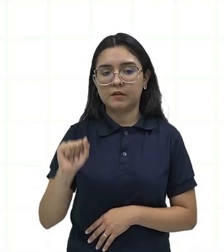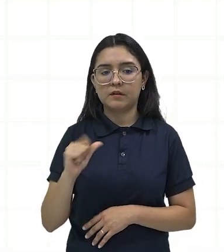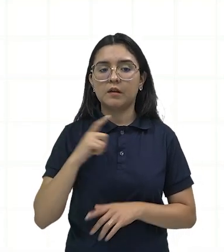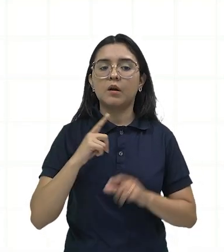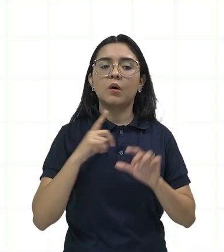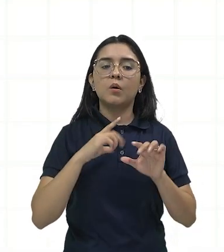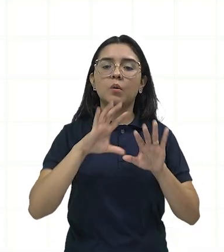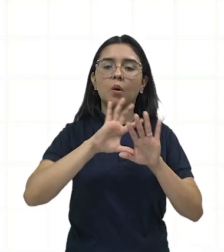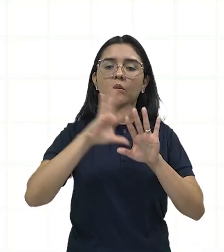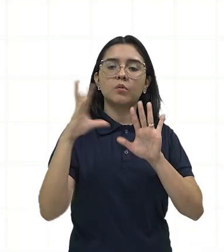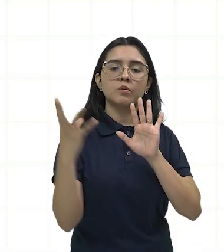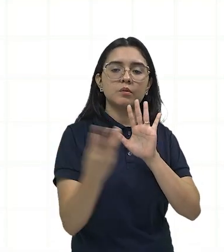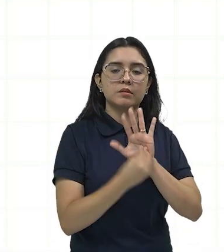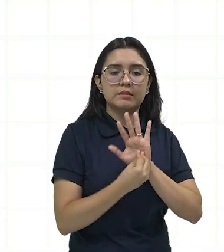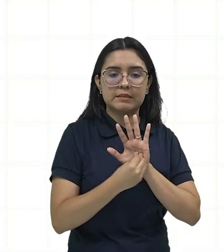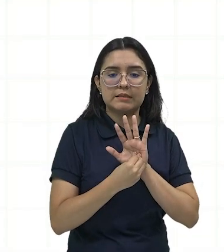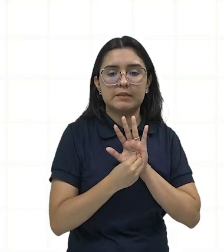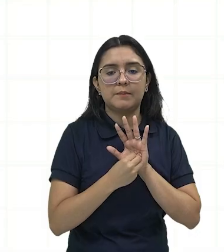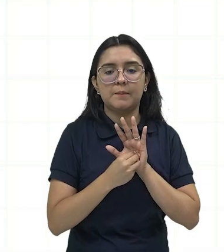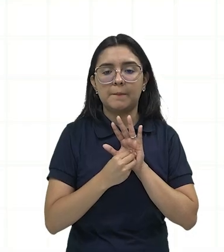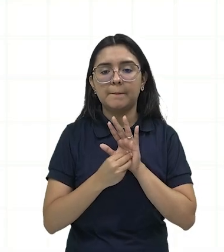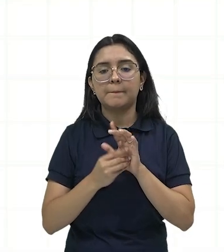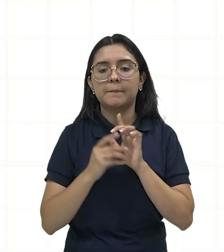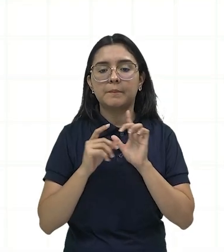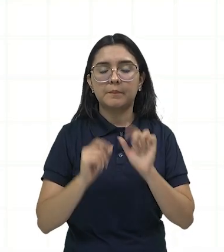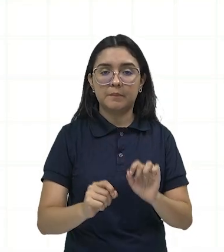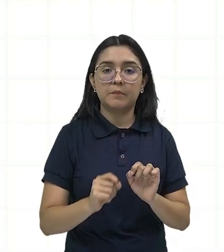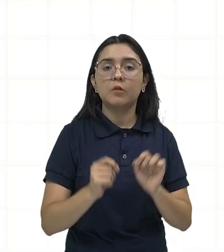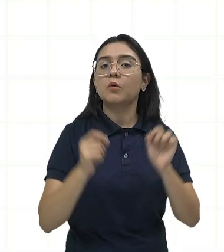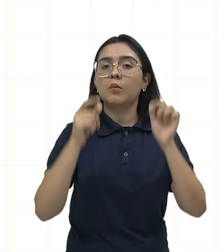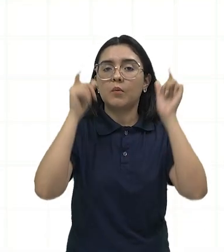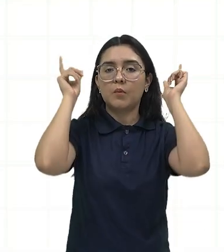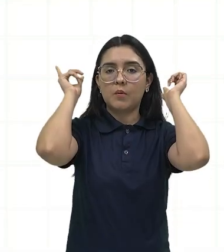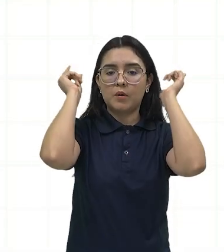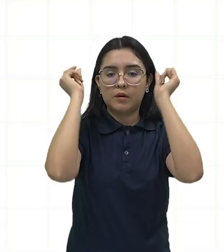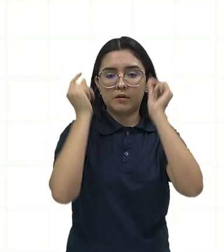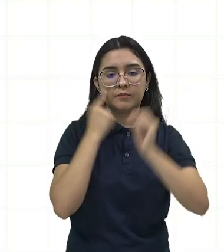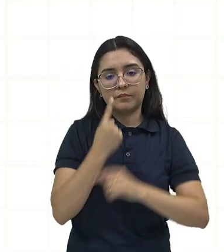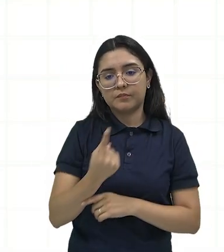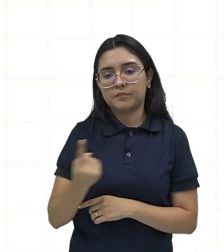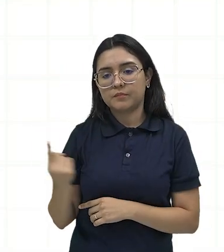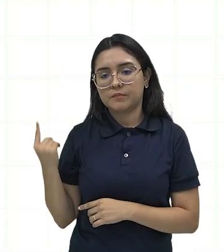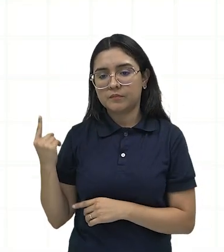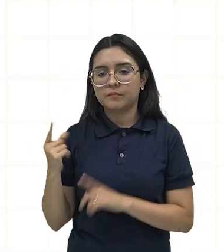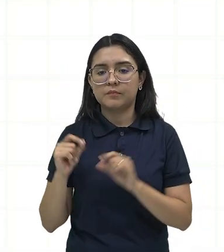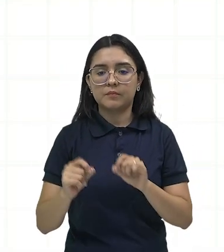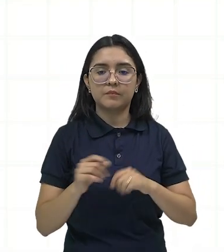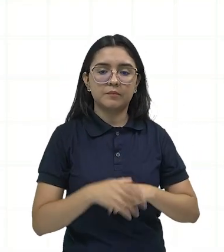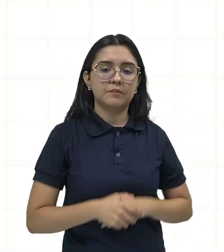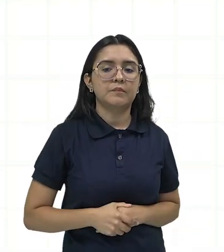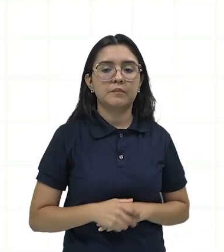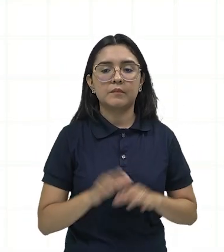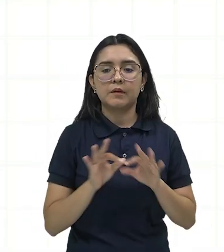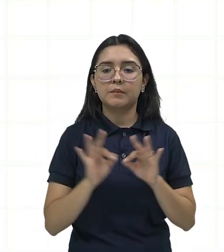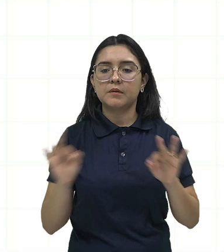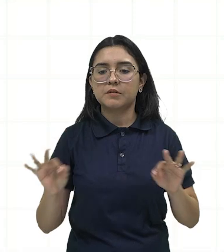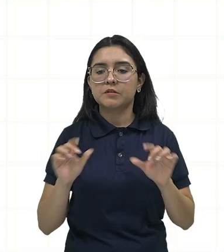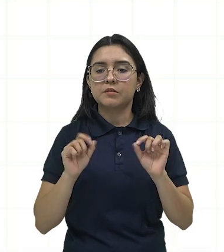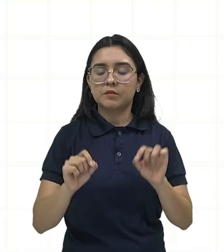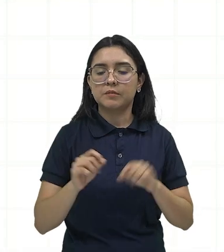símbolo é este símbolo grego que se chama Rho, é medida em ohm vezes metro,